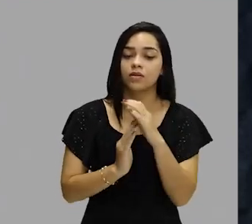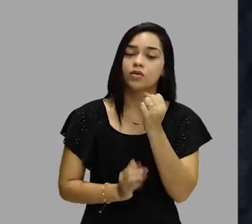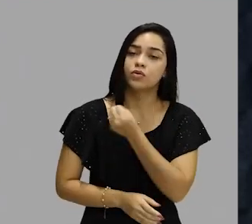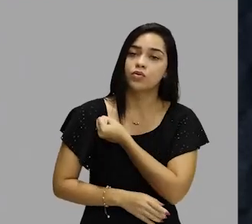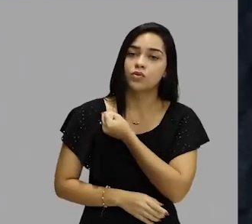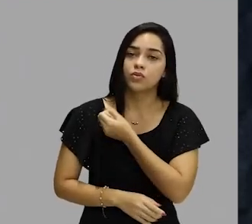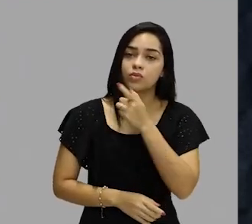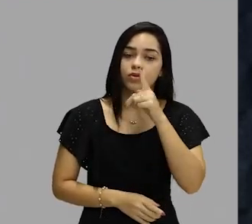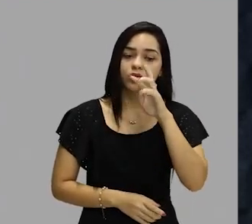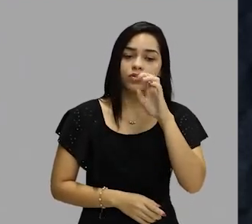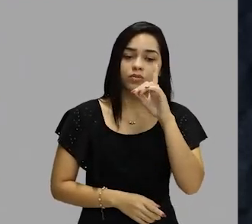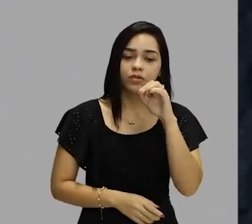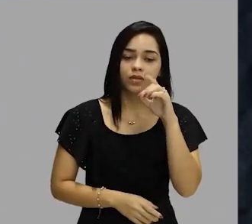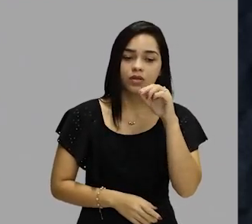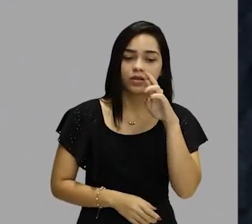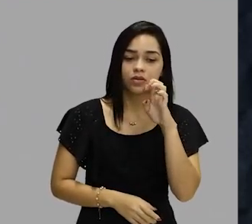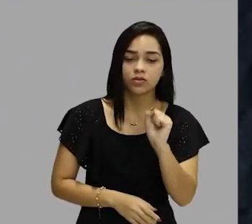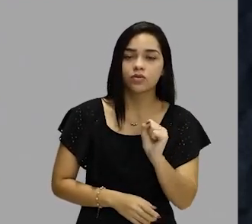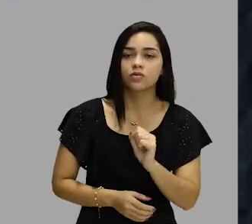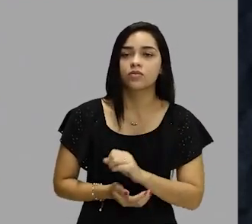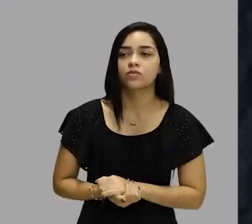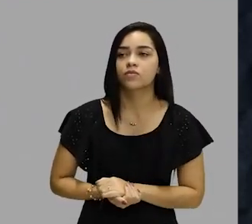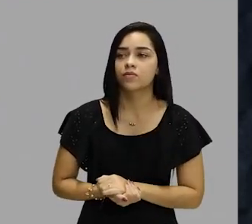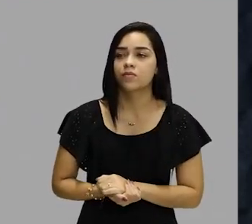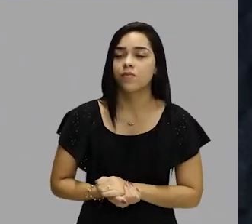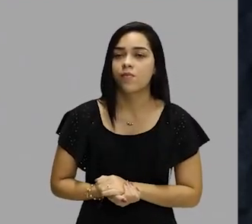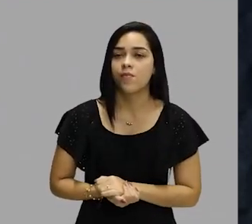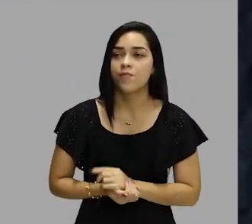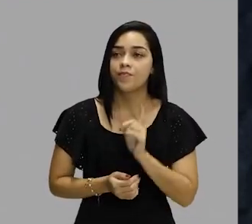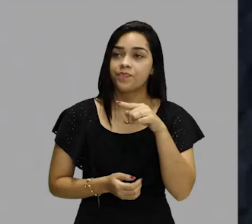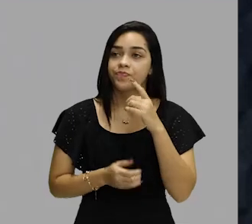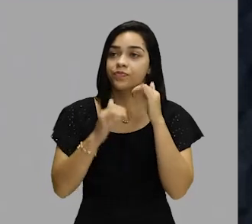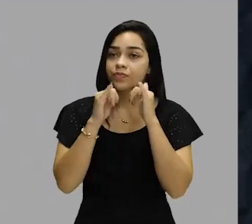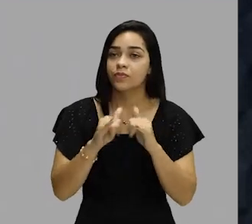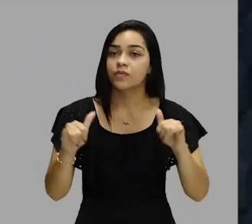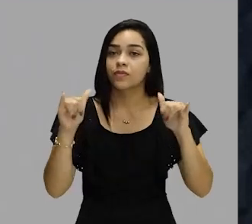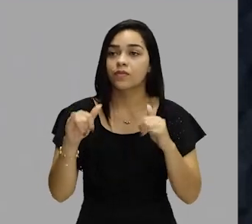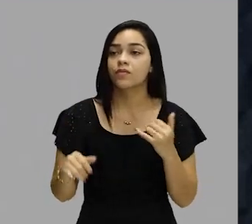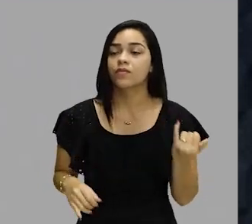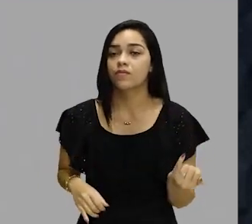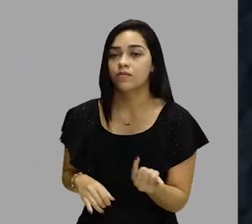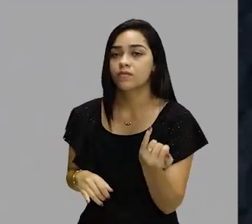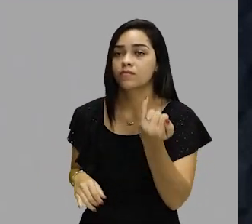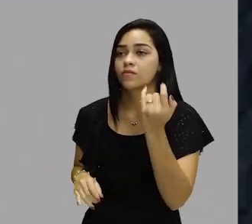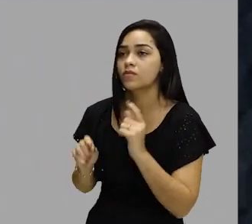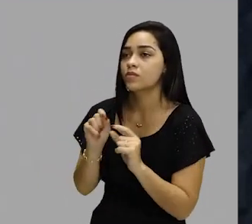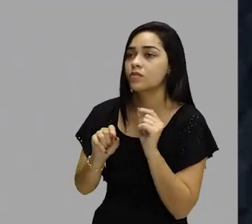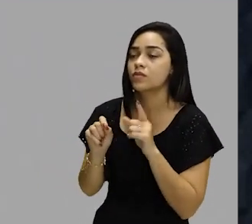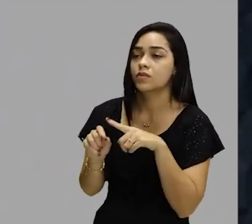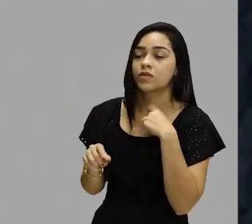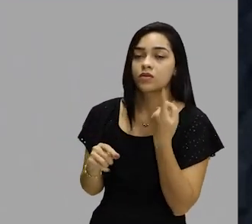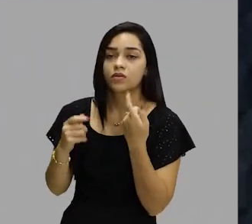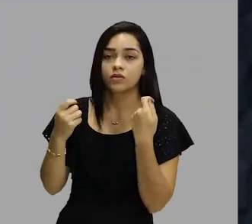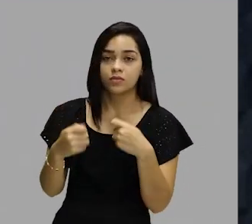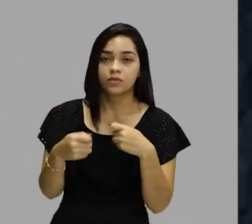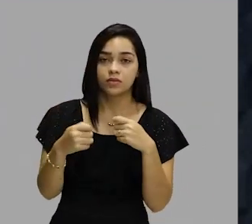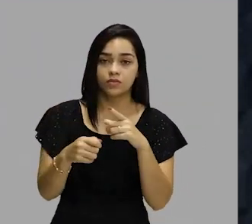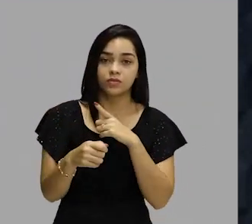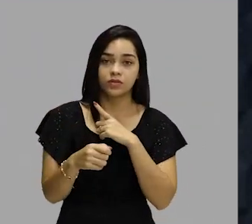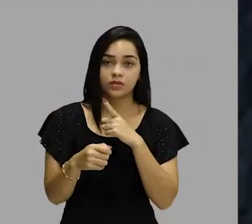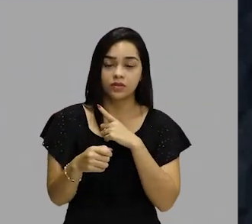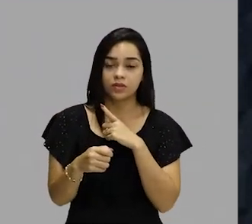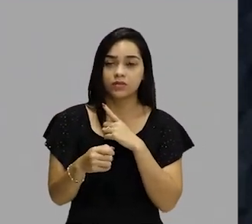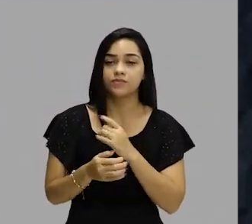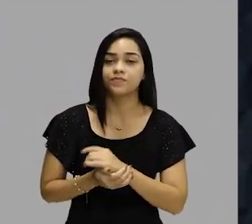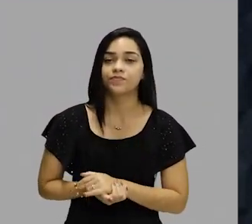número de predadores. Agora, uma outra informação importante, pessoal, que nós devemos levar em